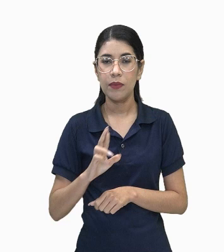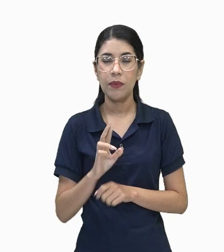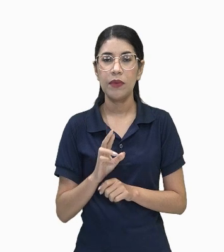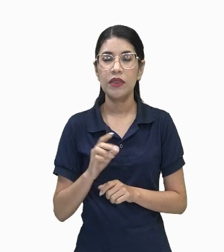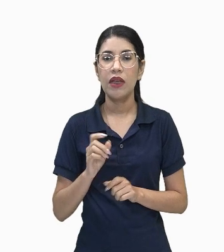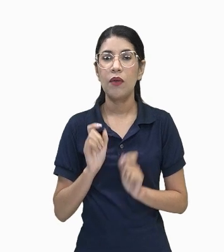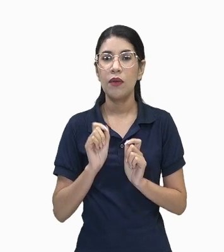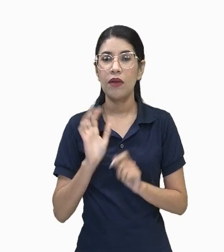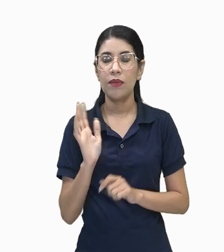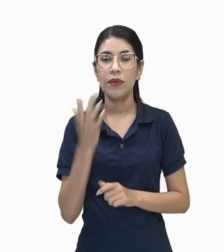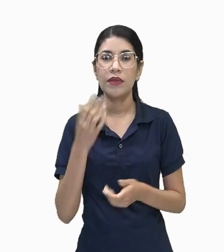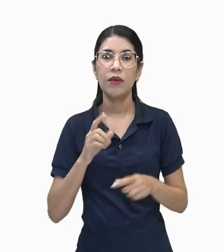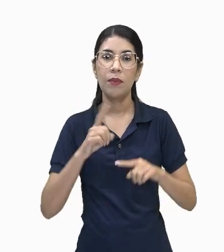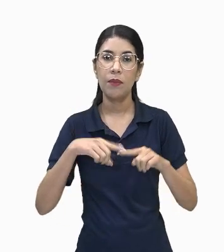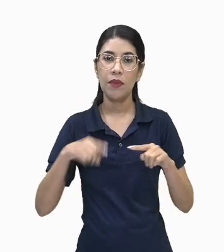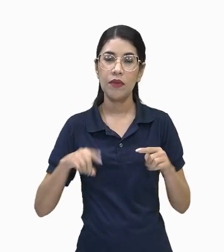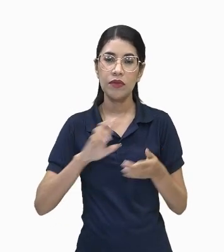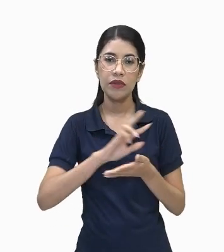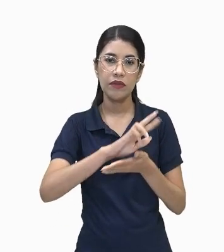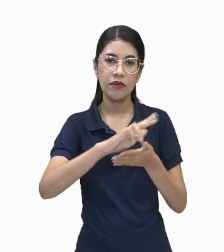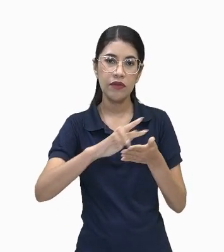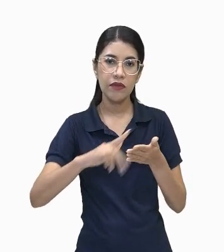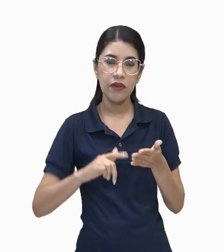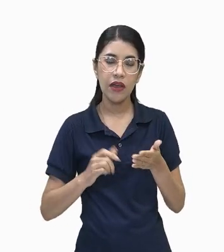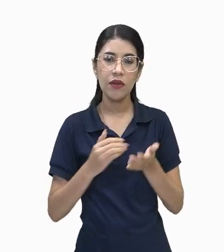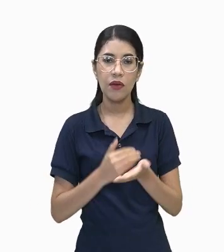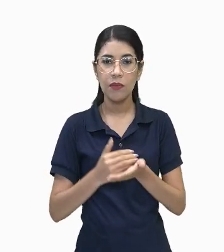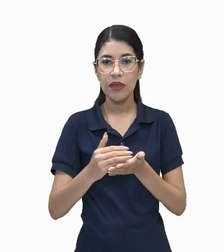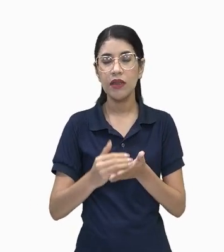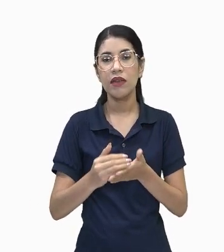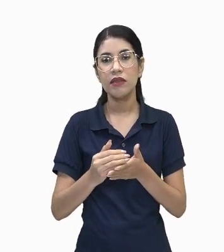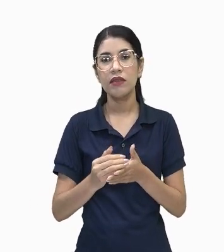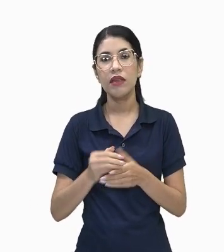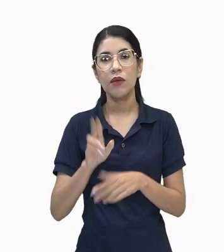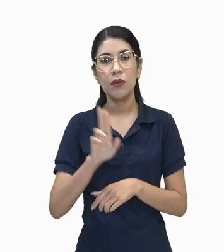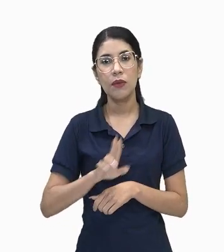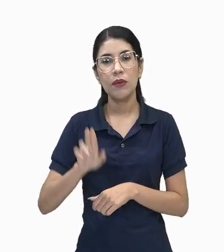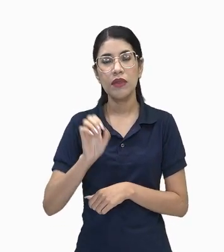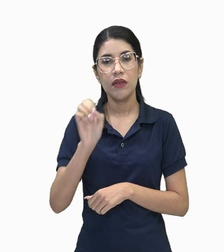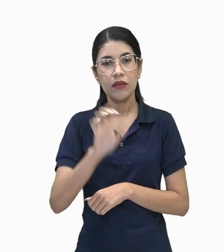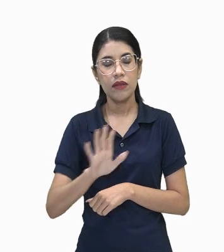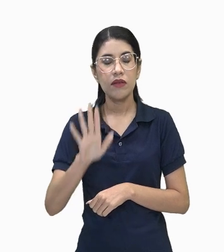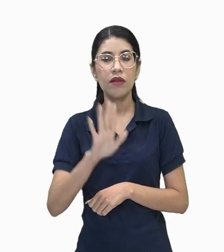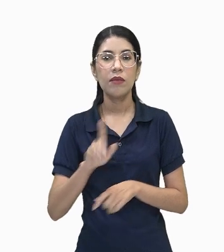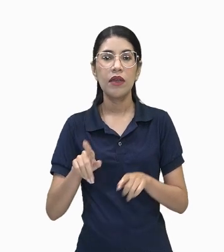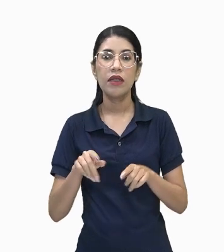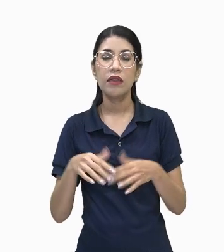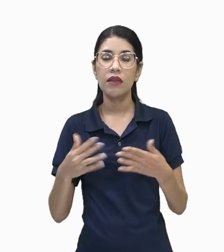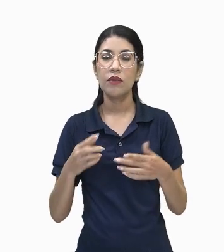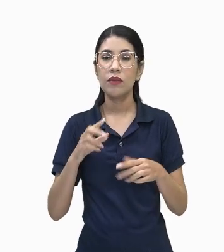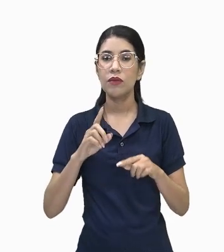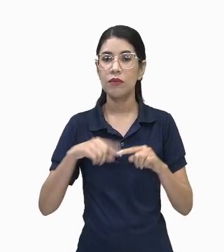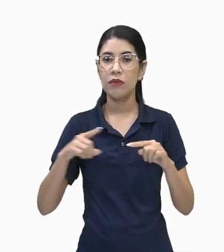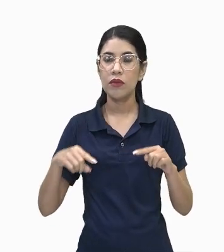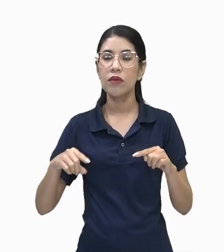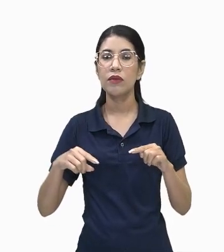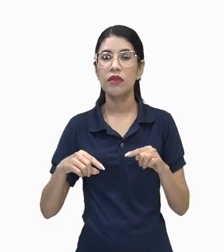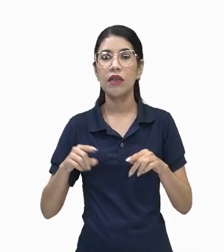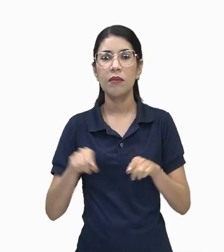fez com que vários produtos surgissem dentro ali do comércio europeu. E esses produtos eram uma novidade para o